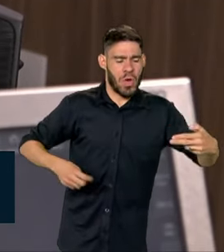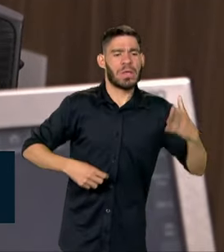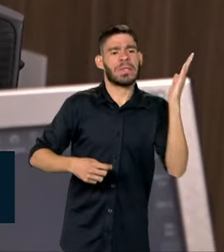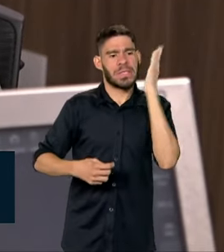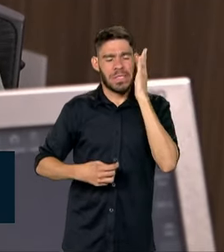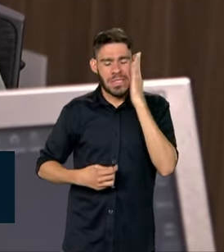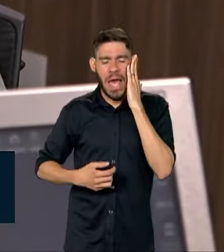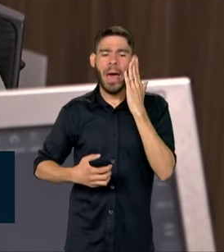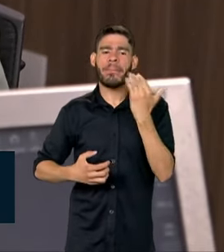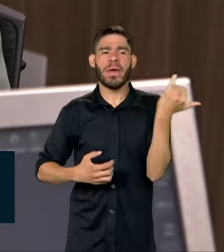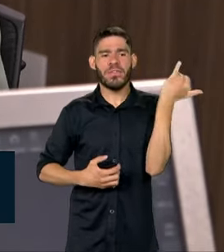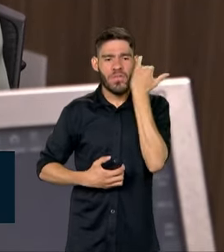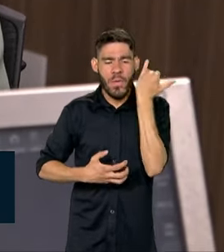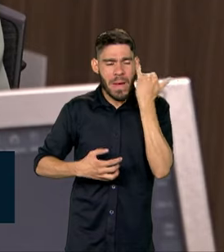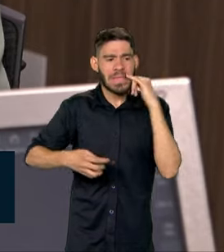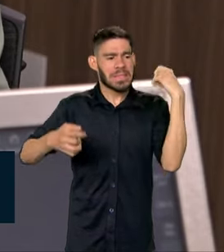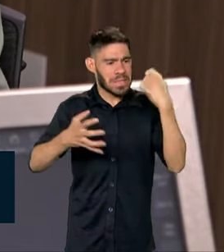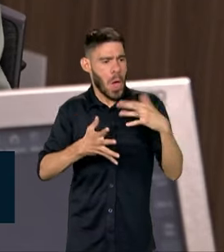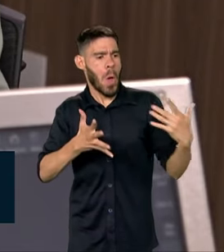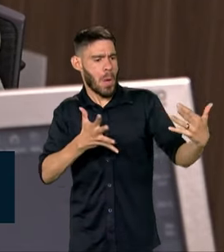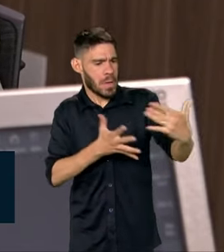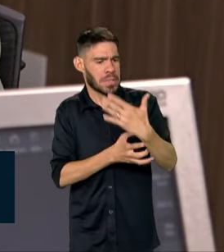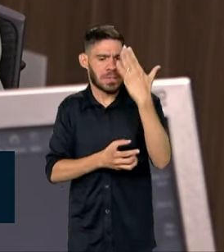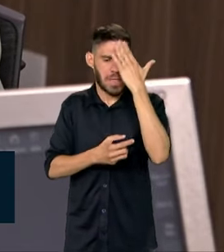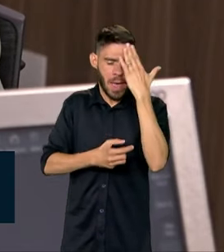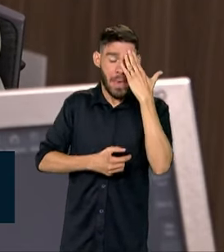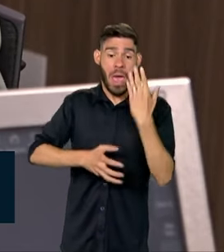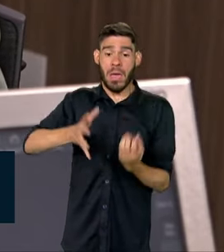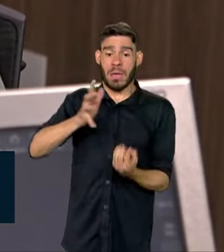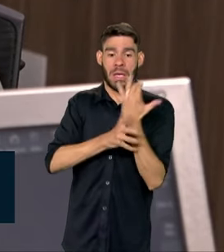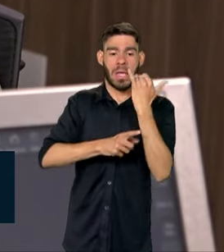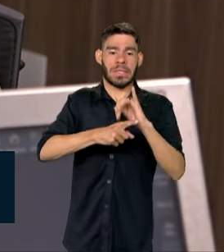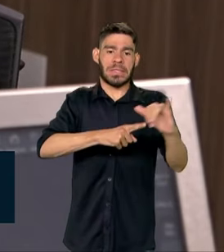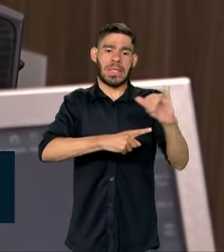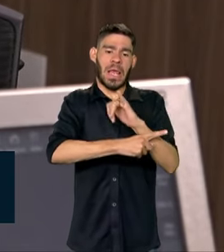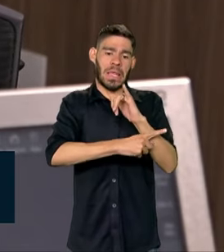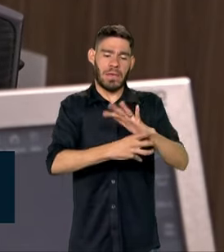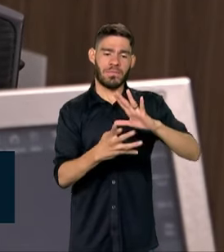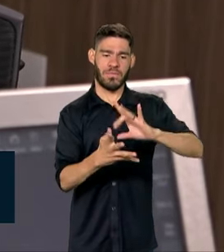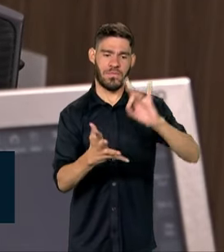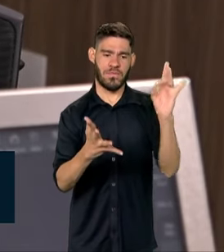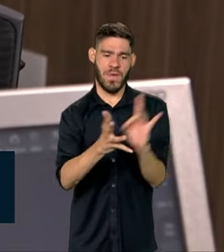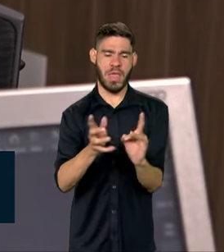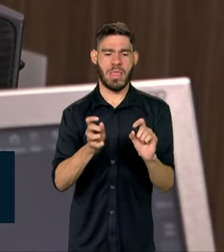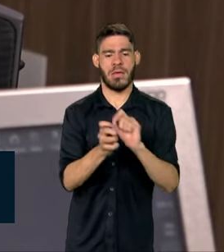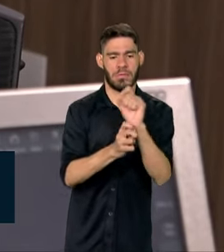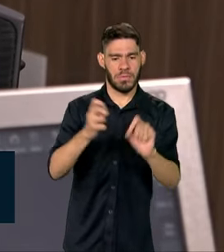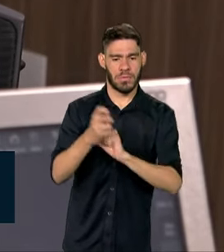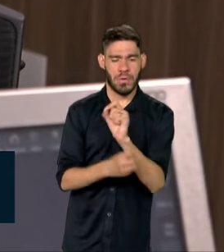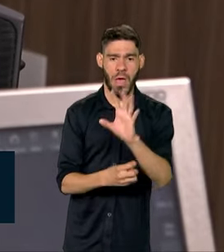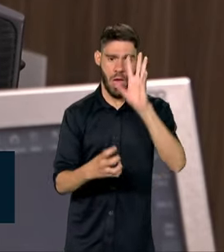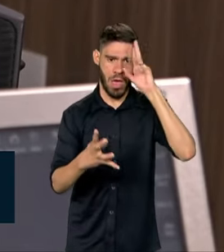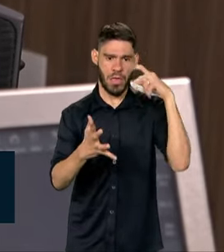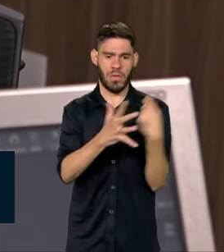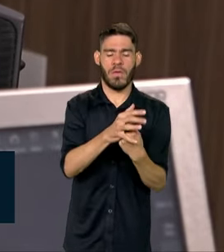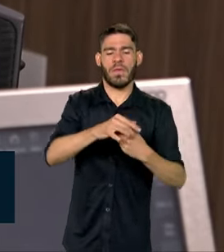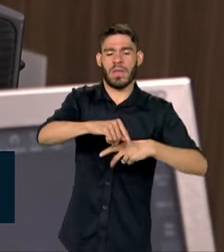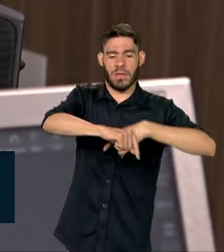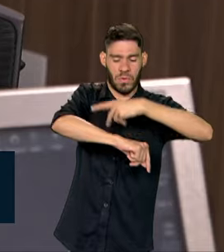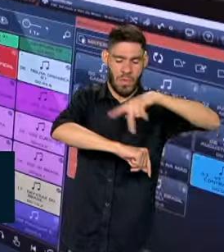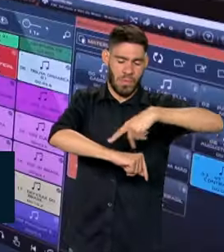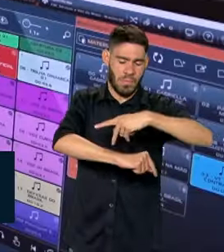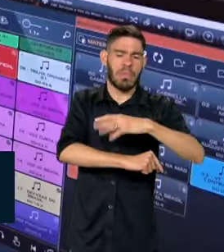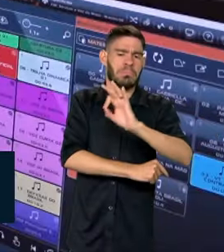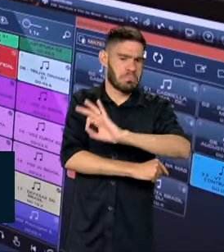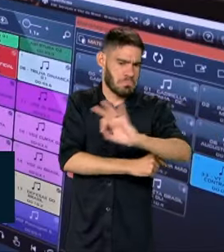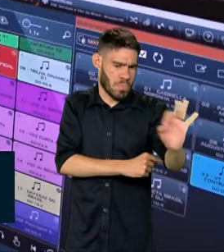funcionando ou não estão, para que nós possamos criar medidas em que isso, de fato, seja resolvido no país. Perfeito. A